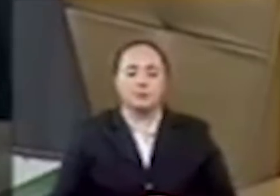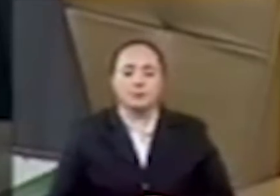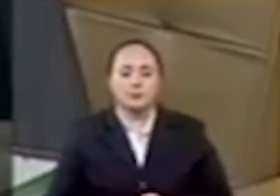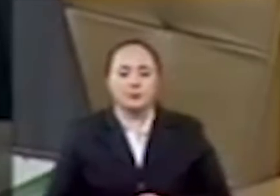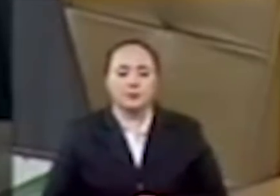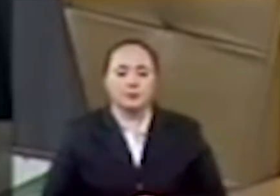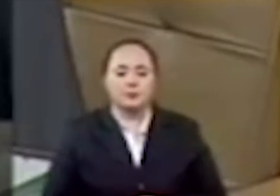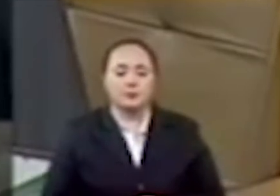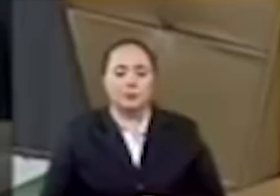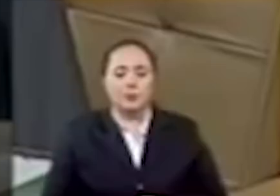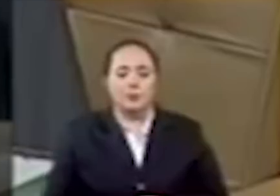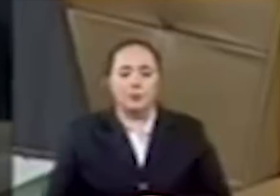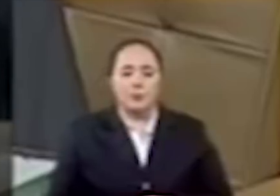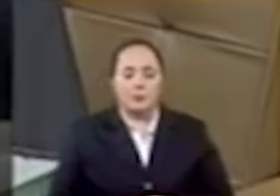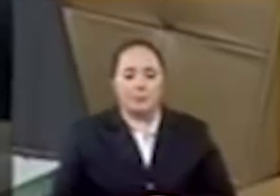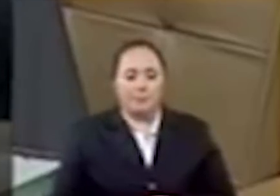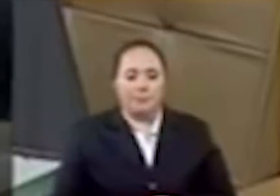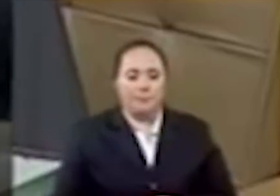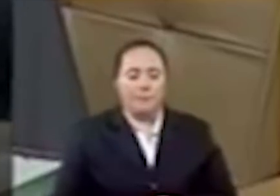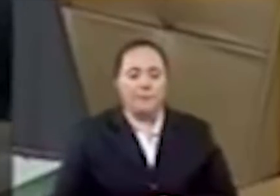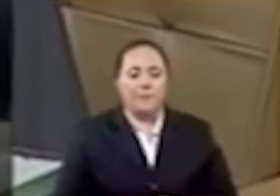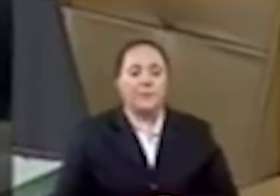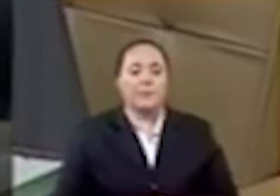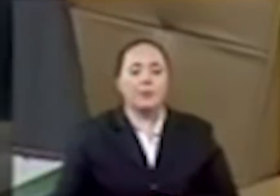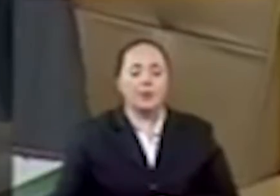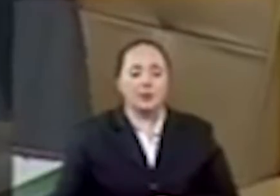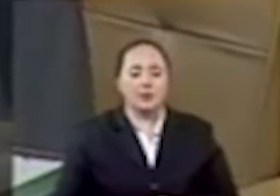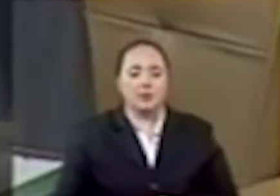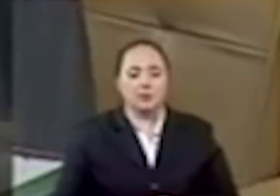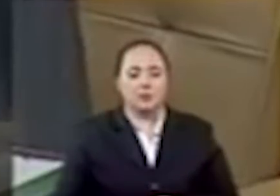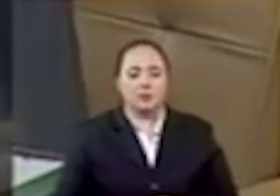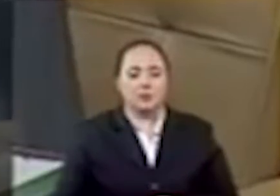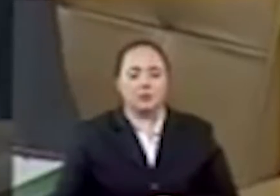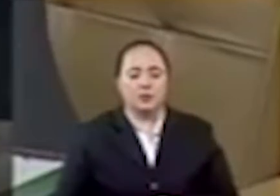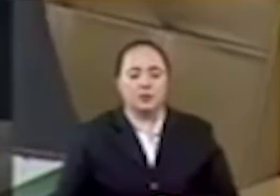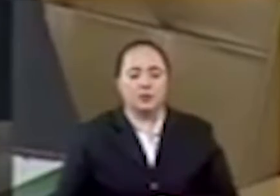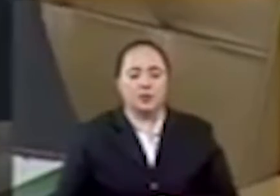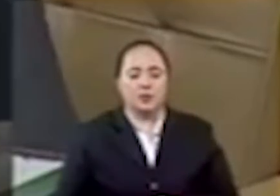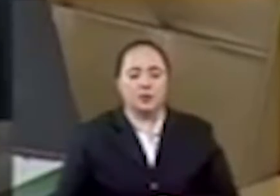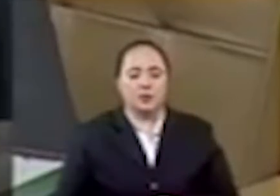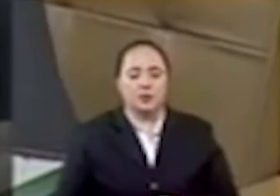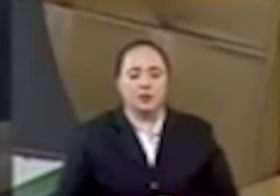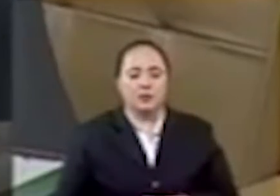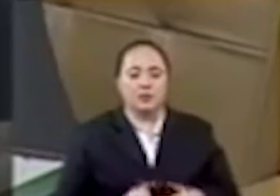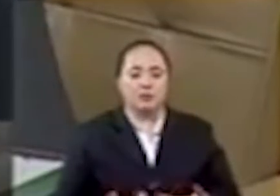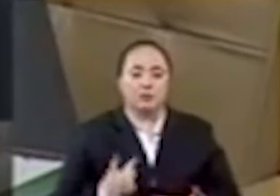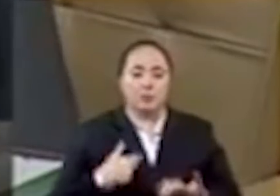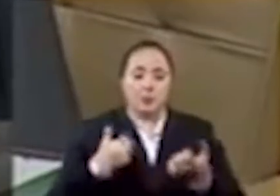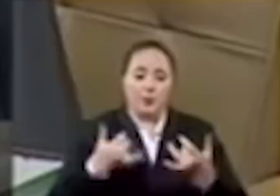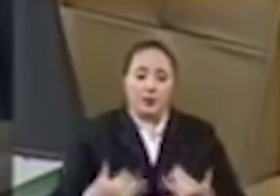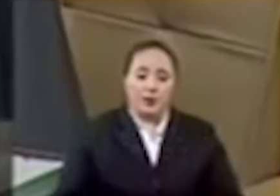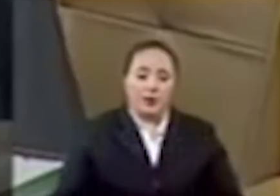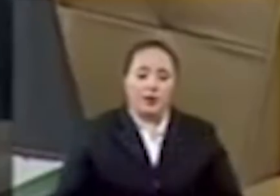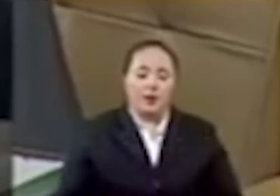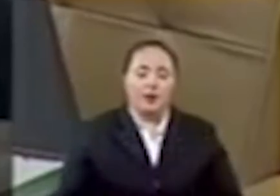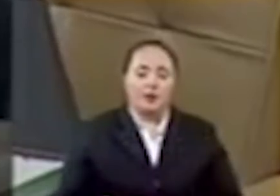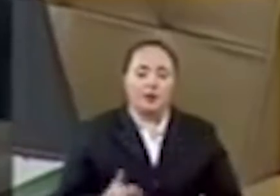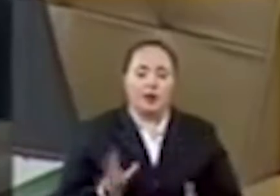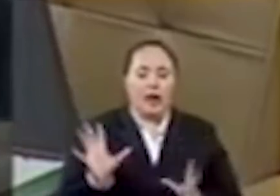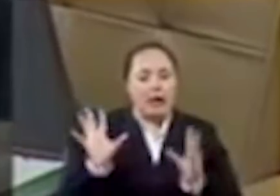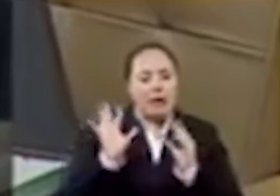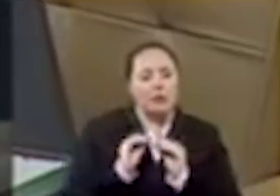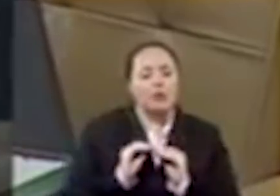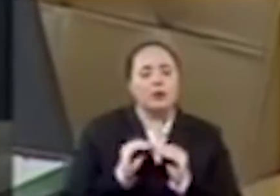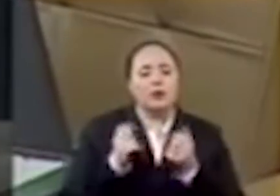igualmente primoroso do ministro Alexandre de Moraes. E passo a justificar, ainda que de forma